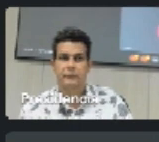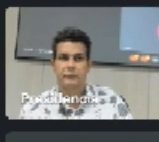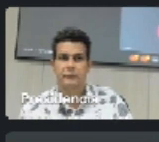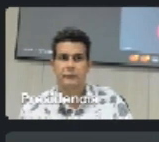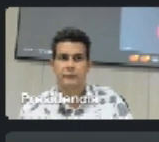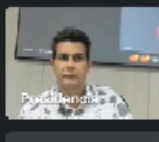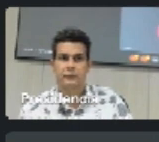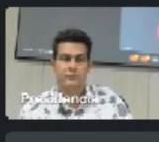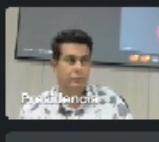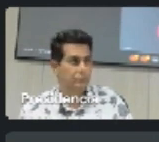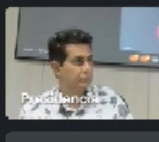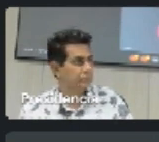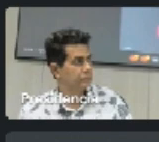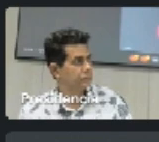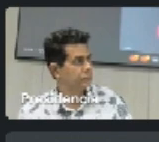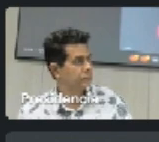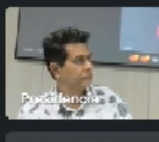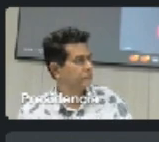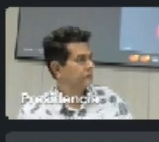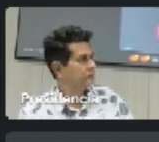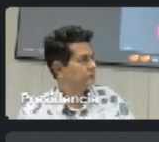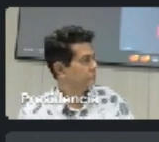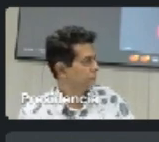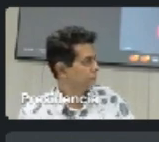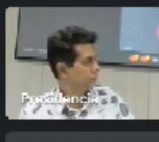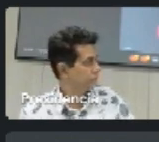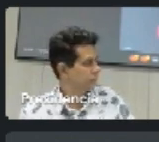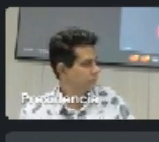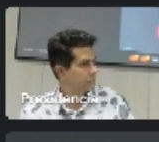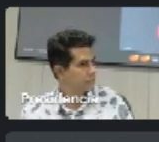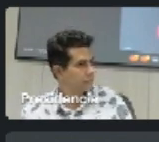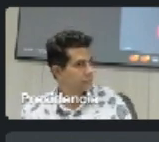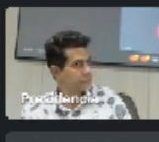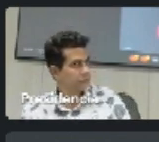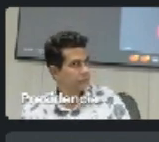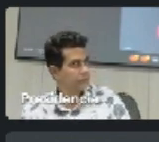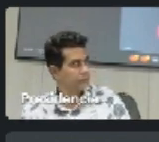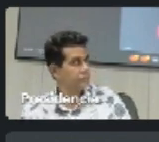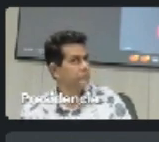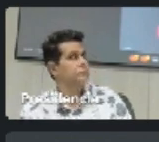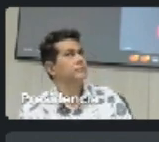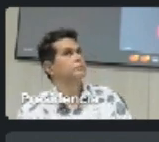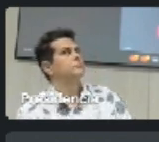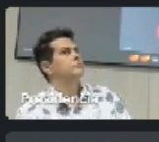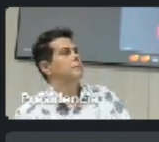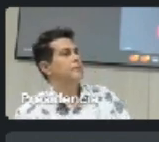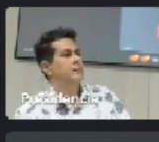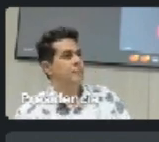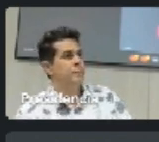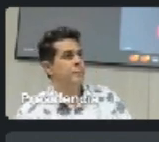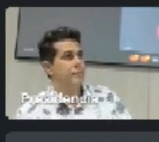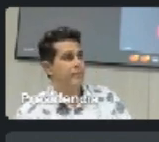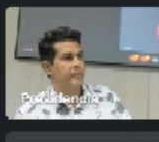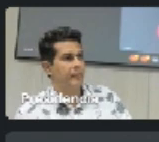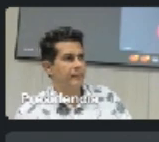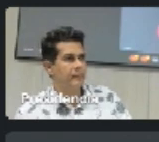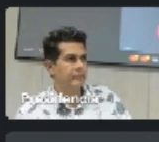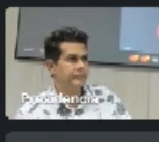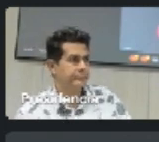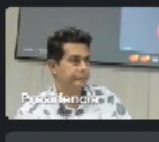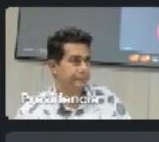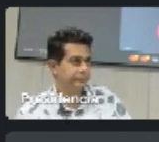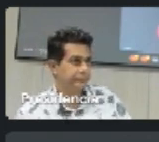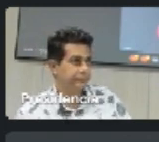Domingos Vieira, na área hospitalar, a gente pôde manter estacionamento. Na Abílio Machado, isso fica